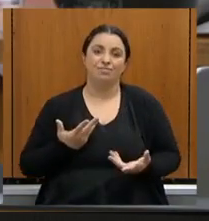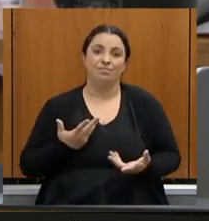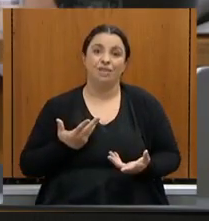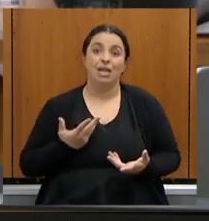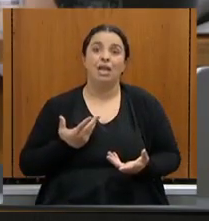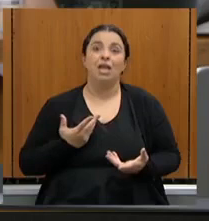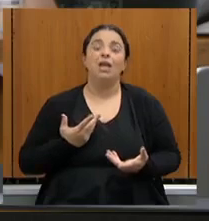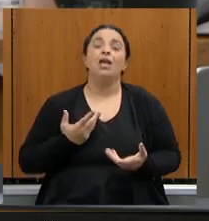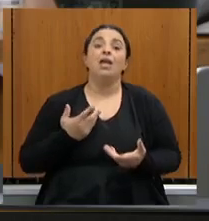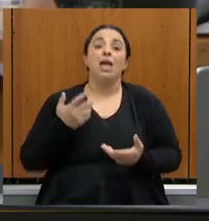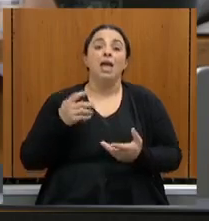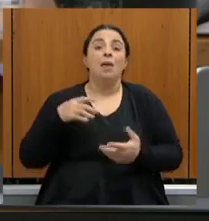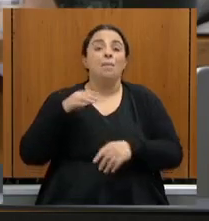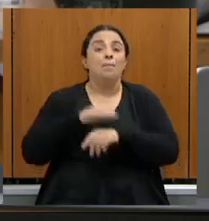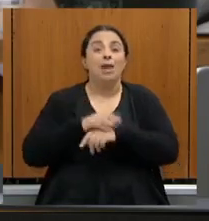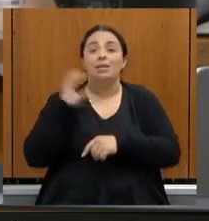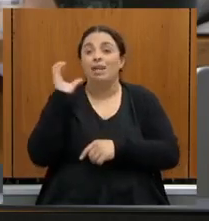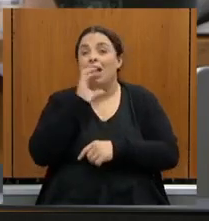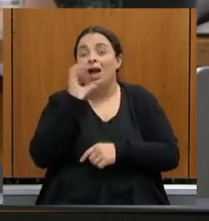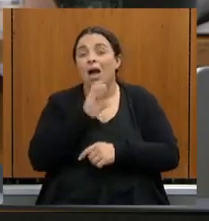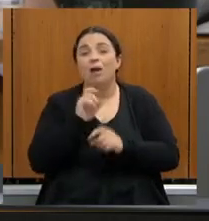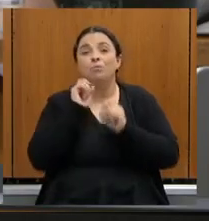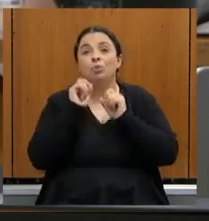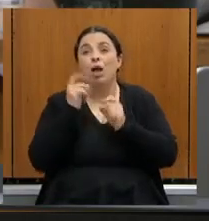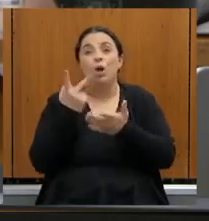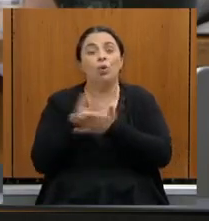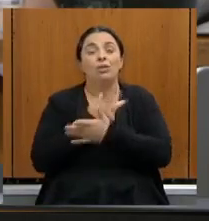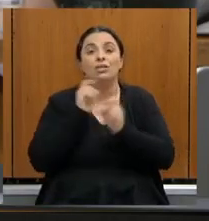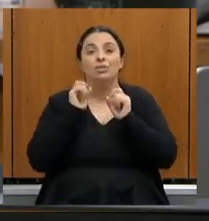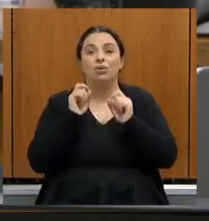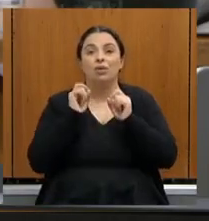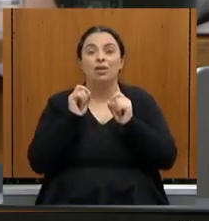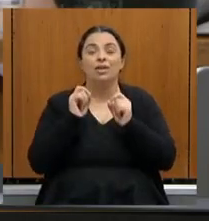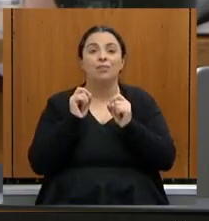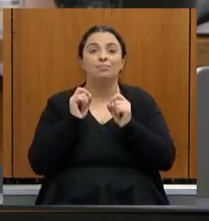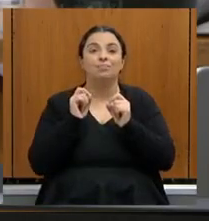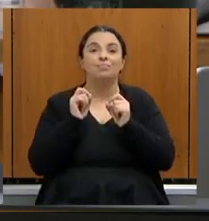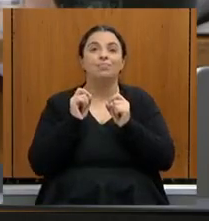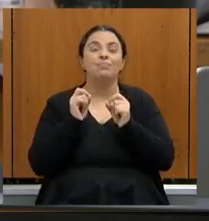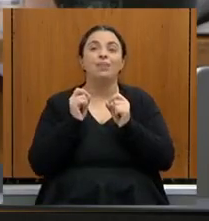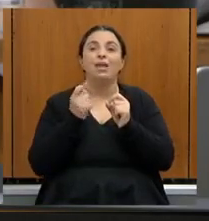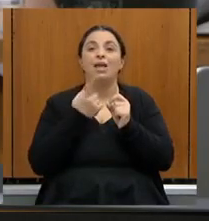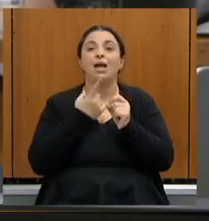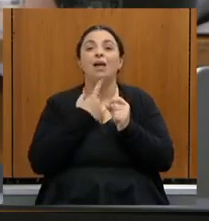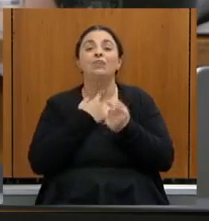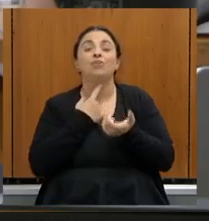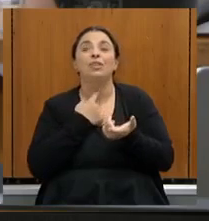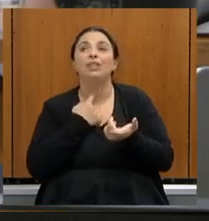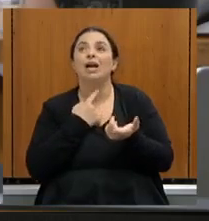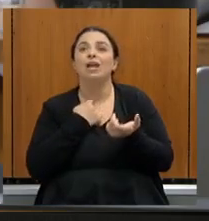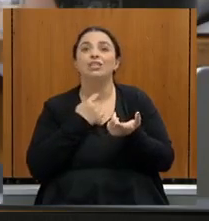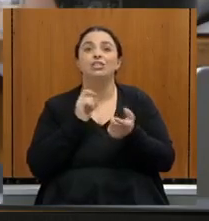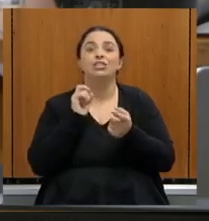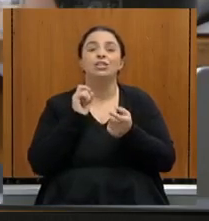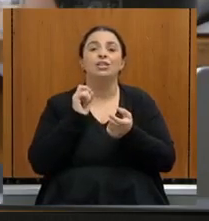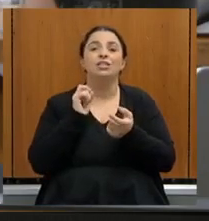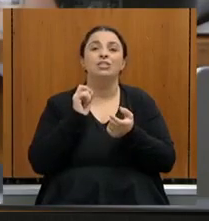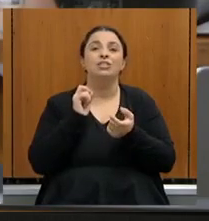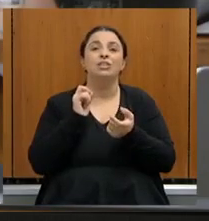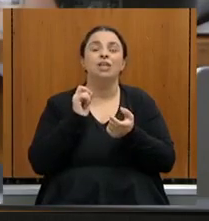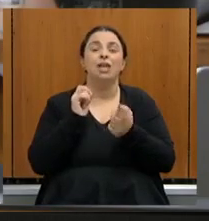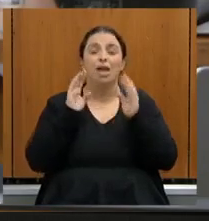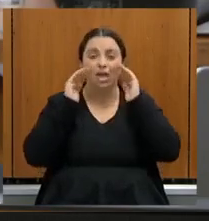muito a tendência que vinha sendo discutida que vinha sendo levada em